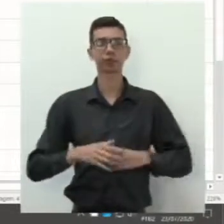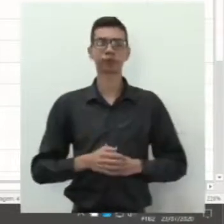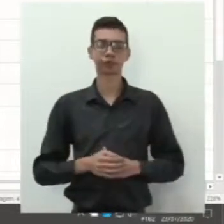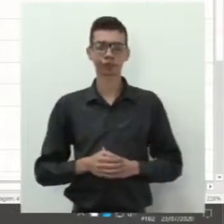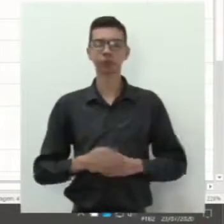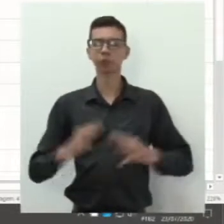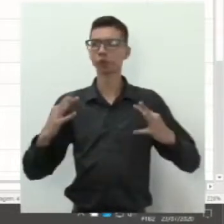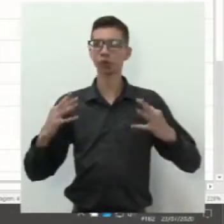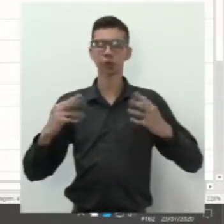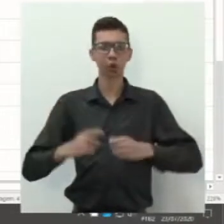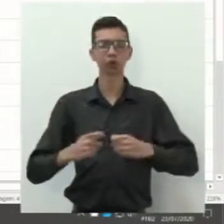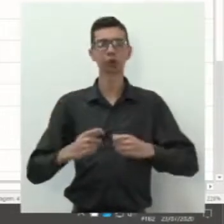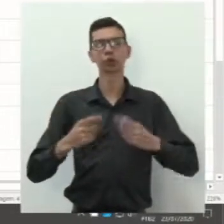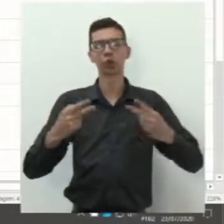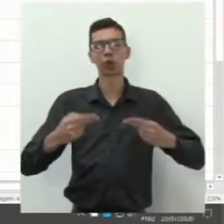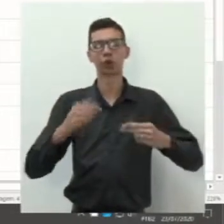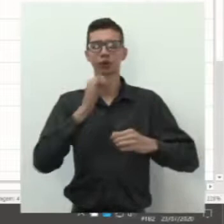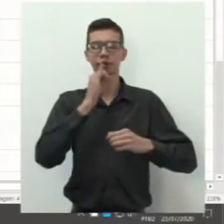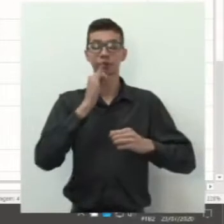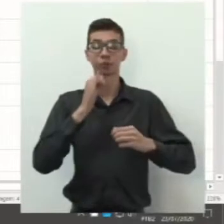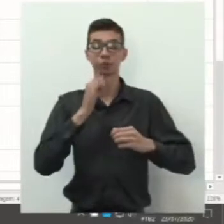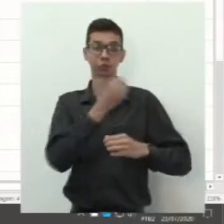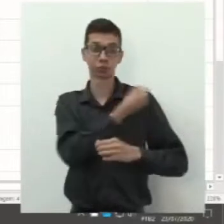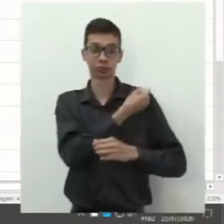exemplo. Então,